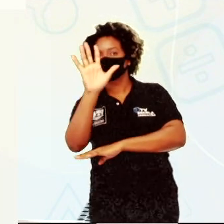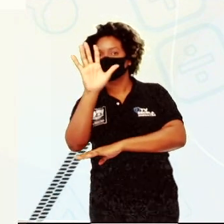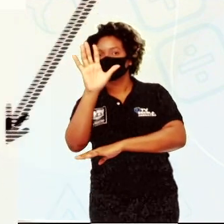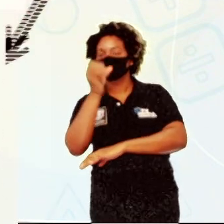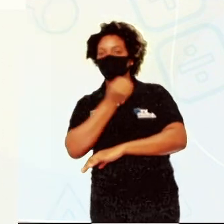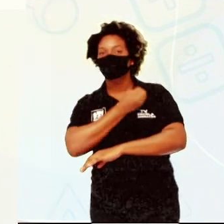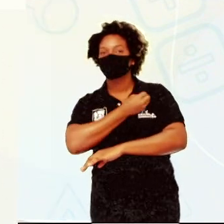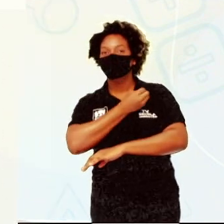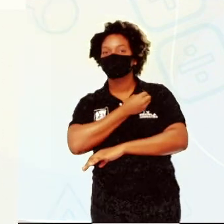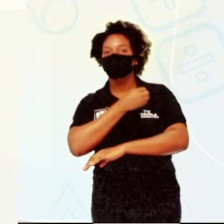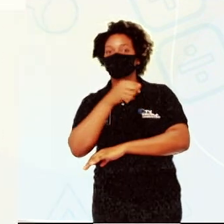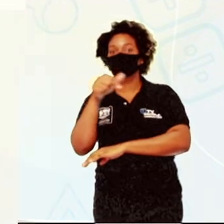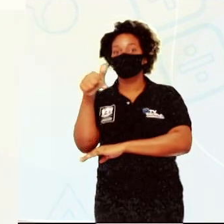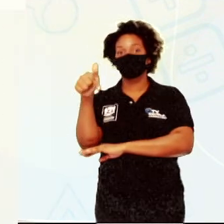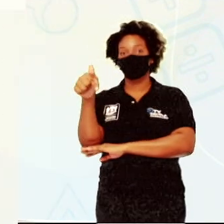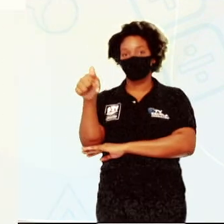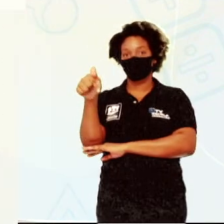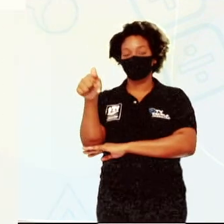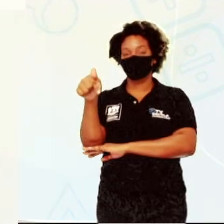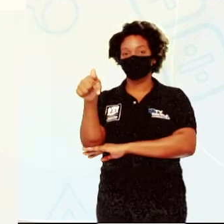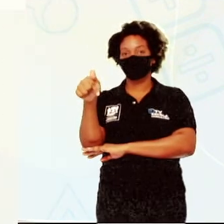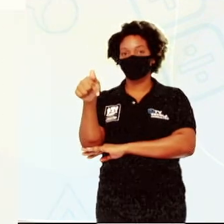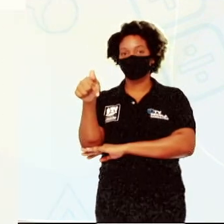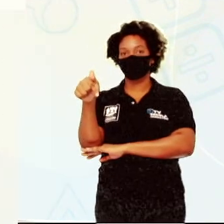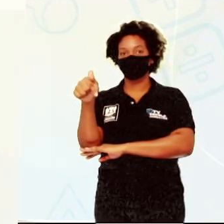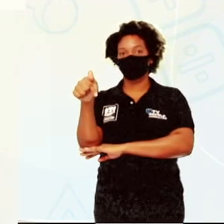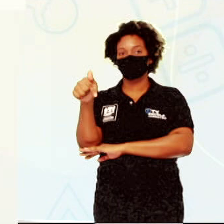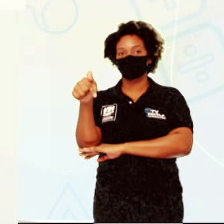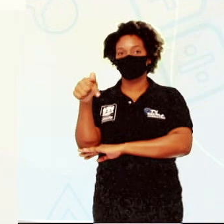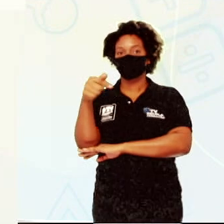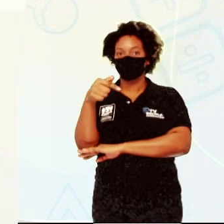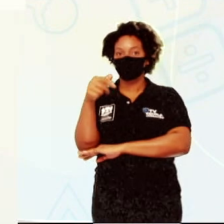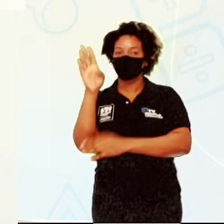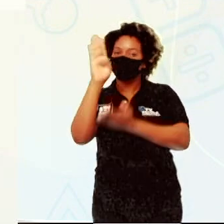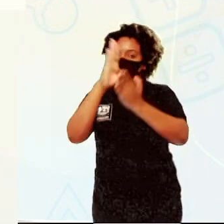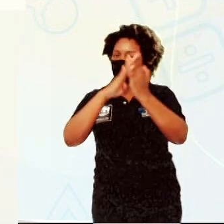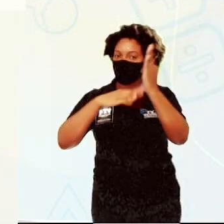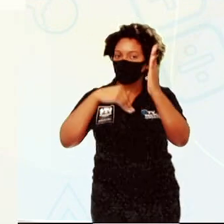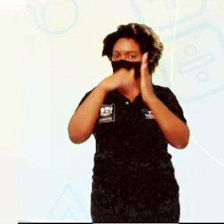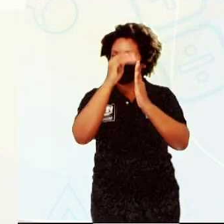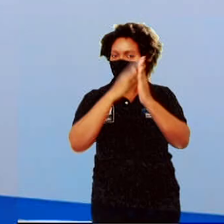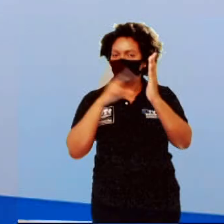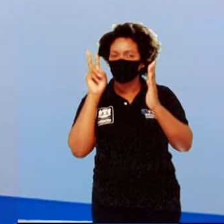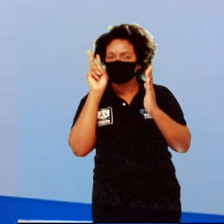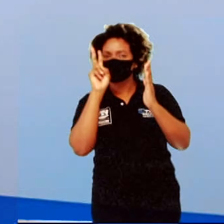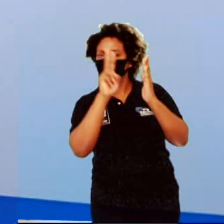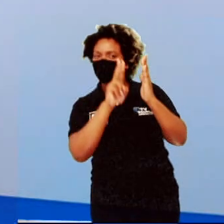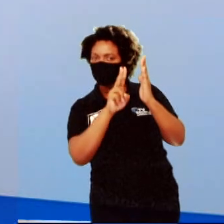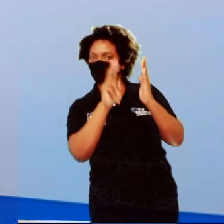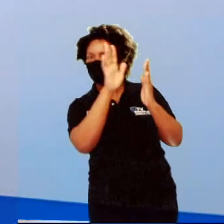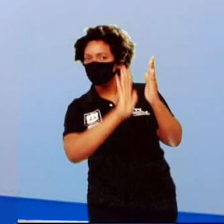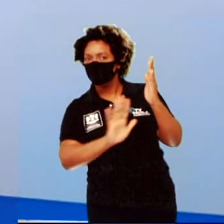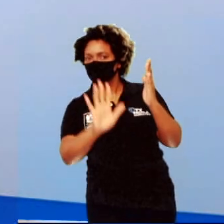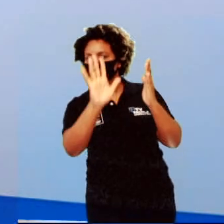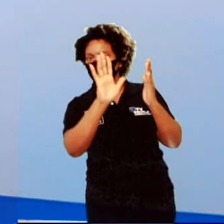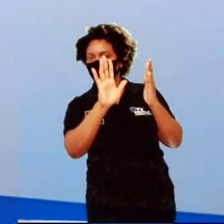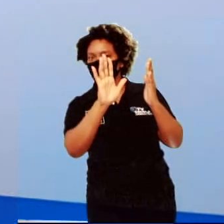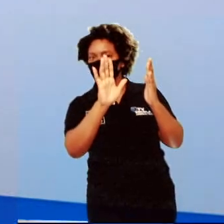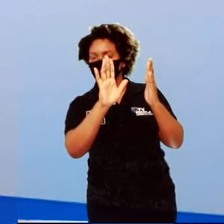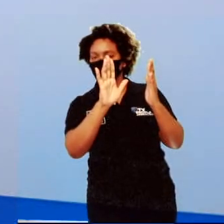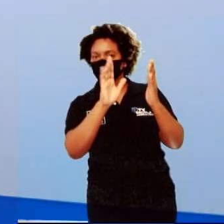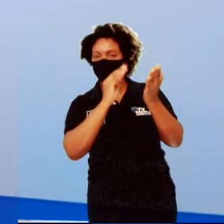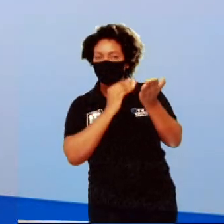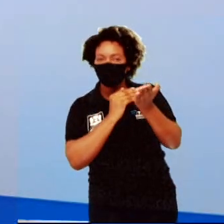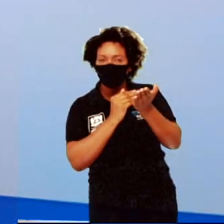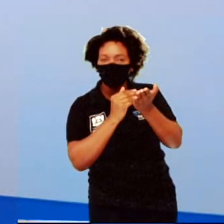número 7. E esse pincel? Olha o pincel aqui. Colocando a pontinha do